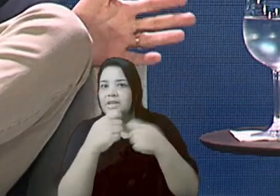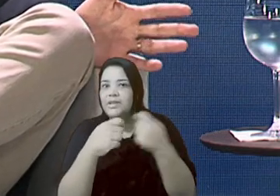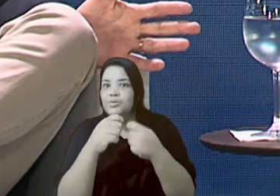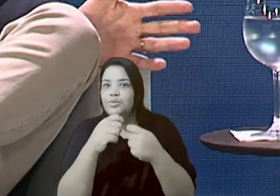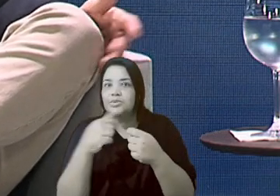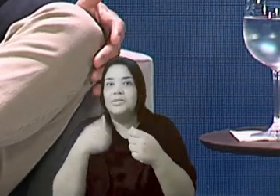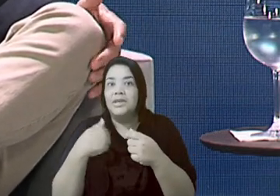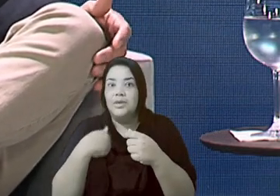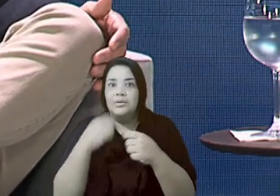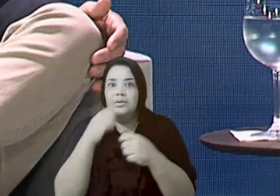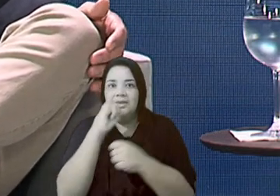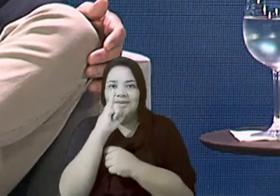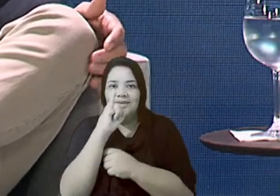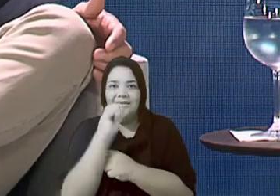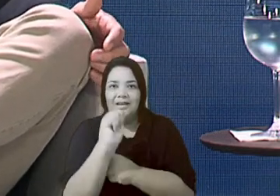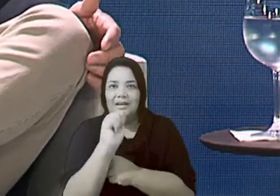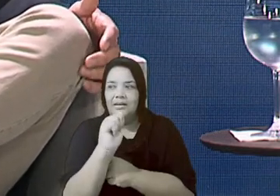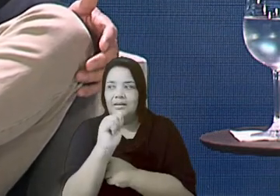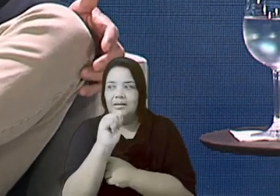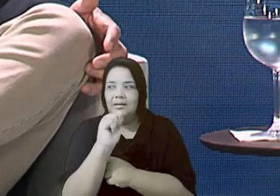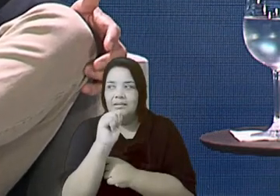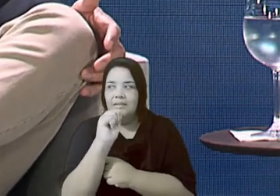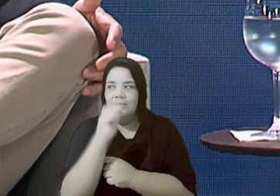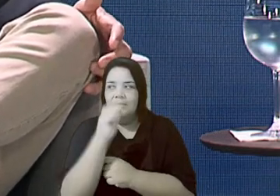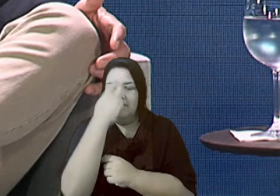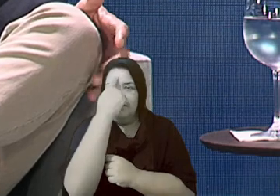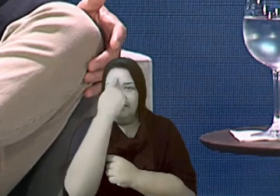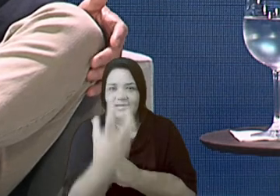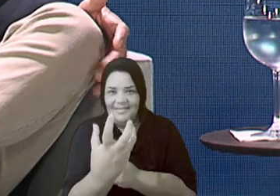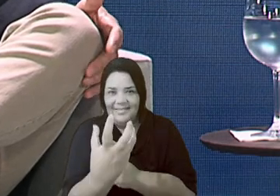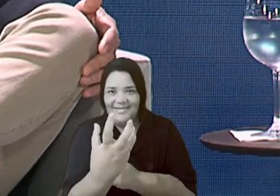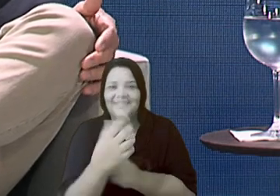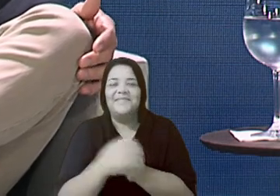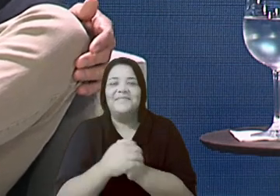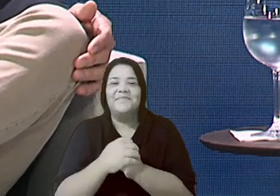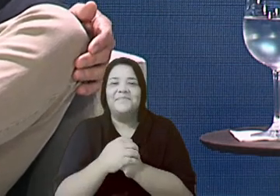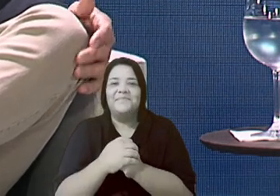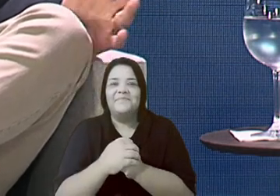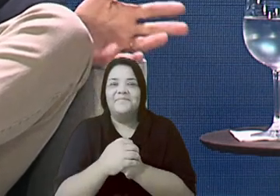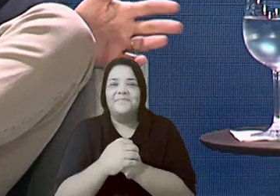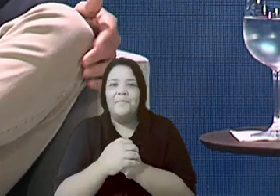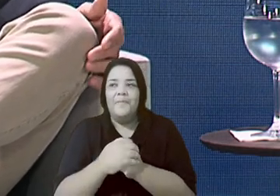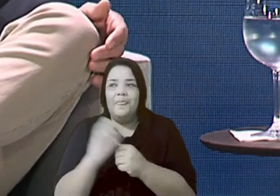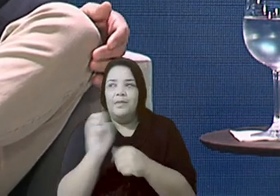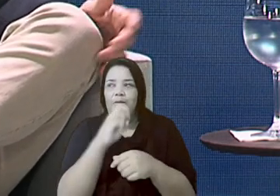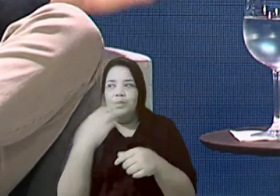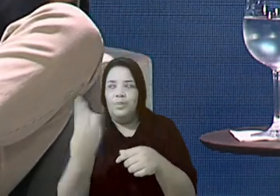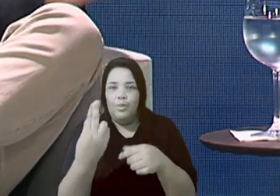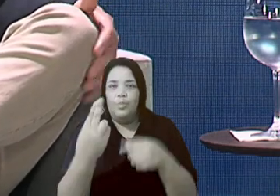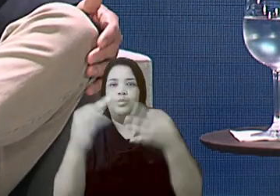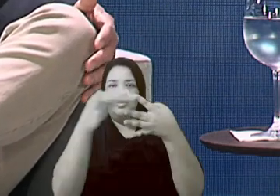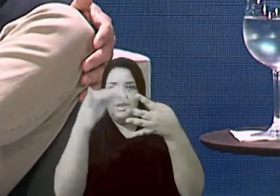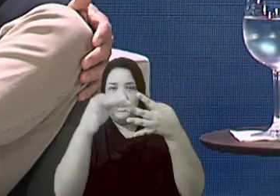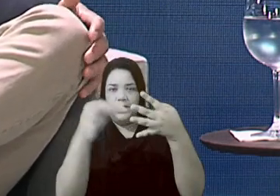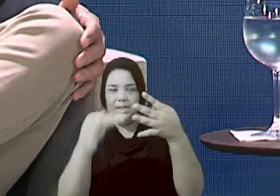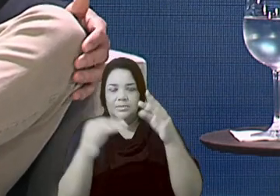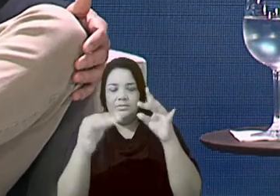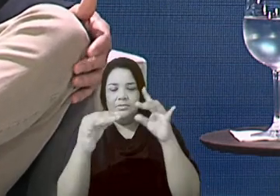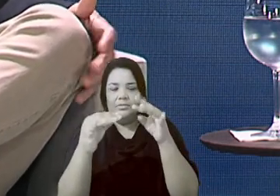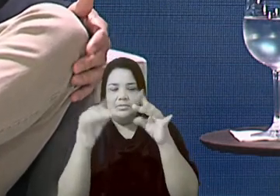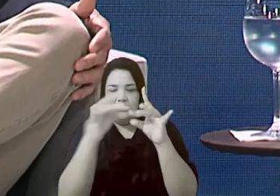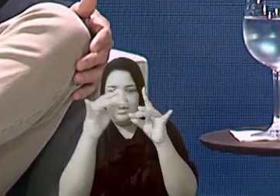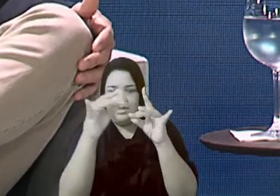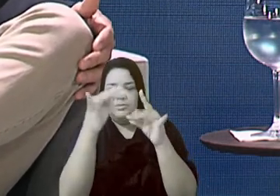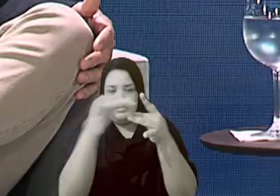anunciou agora recentemente né No final do ano passado a aquisição da B3 então estamos vivendo um novo momento aqui espero compartilhar com todos